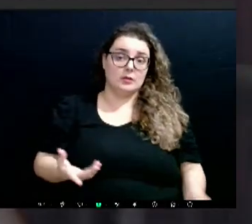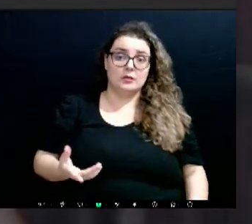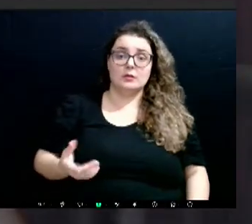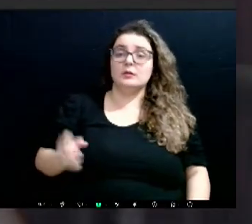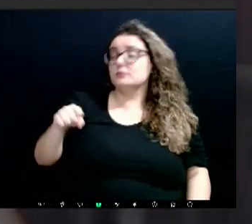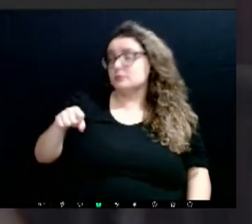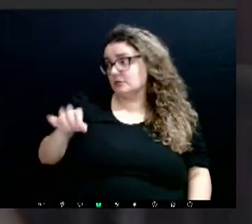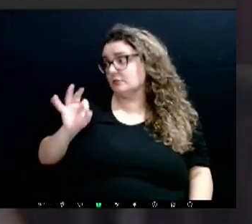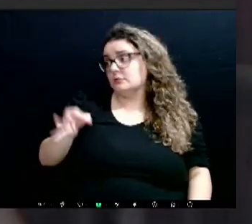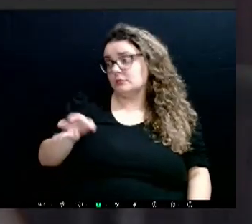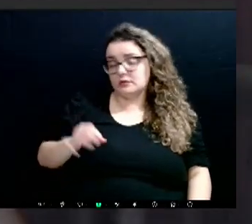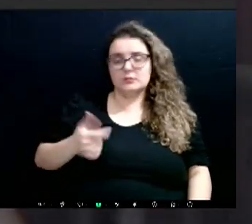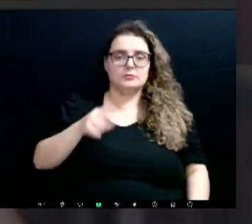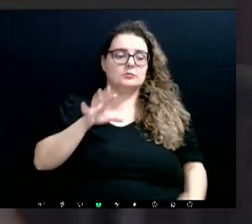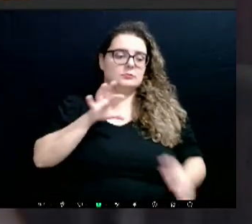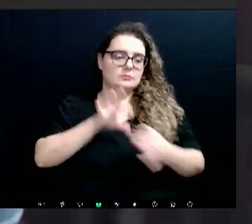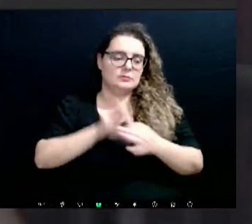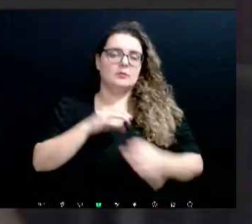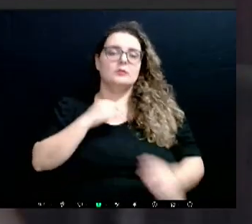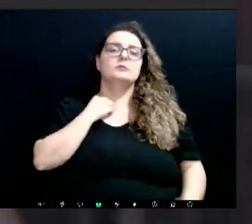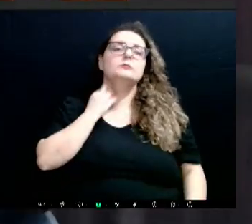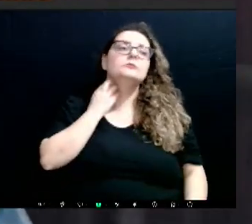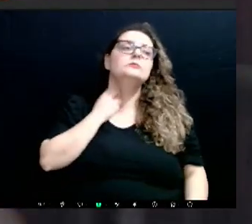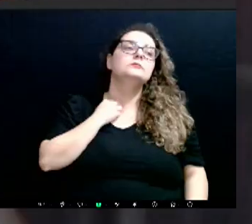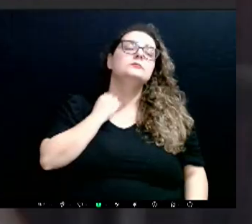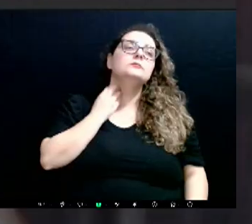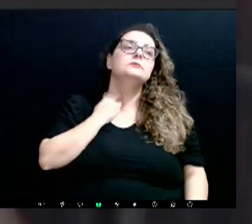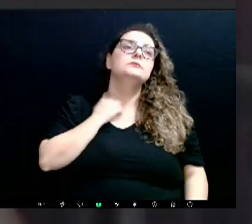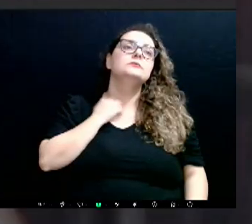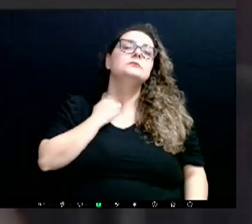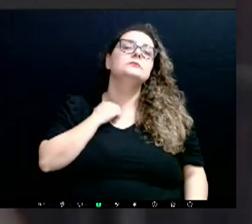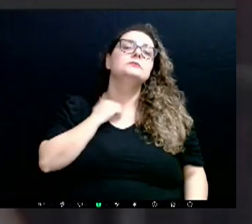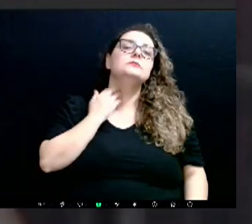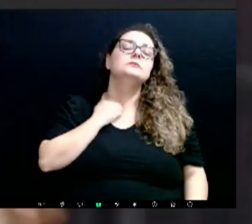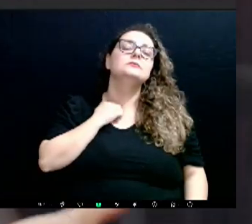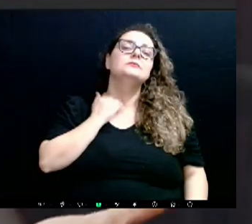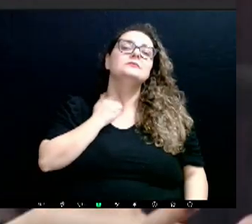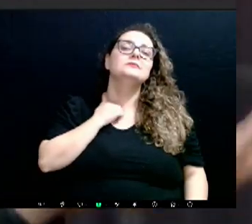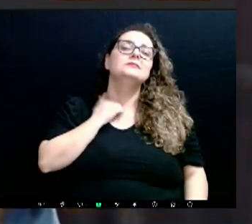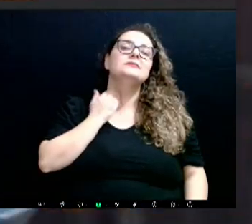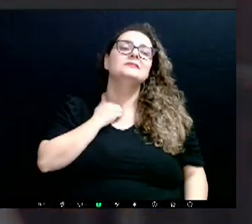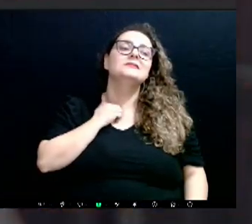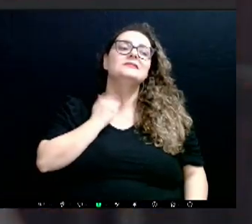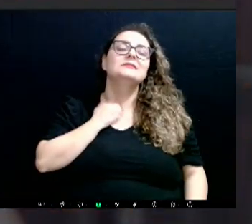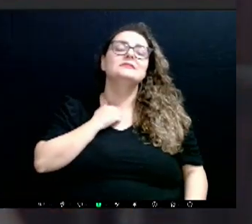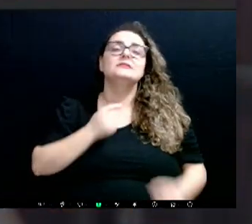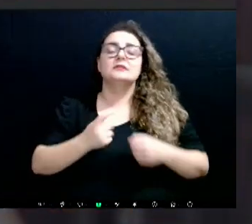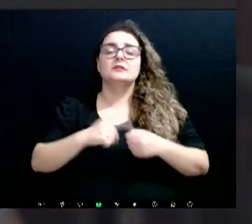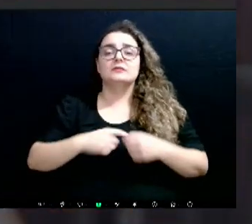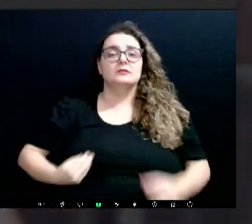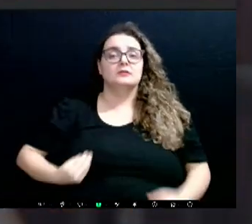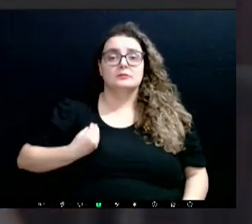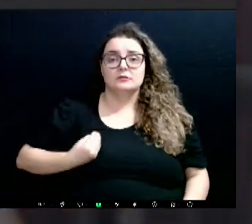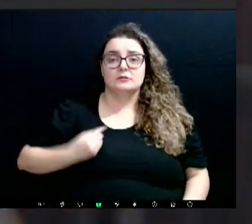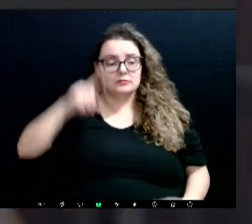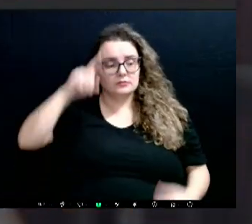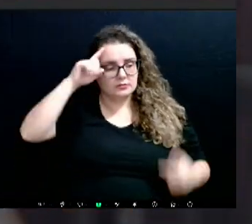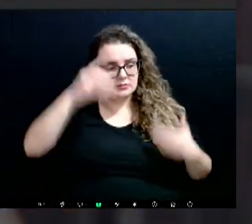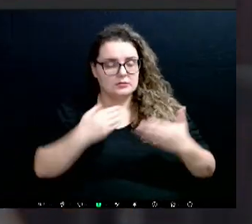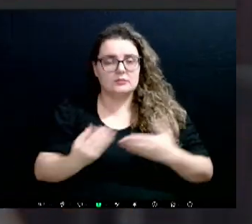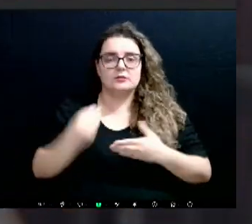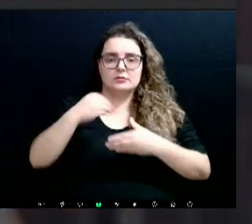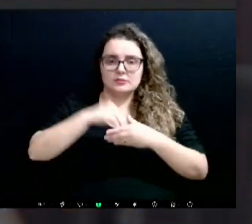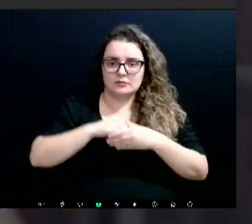conexão. E aí a gente volta para a vida, volta para o cotidiano, já carregando essa questão